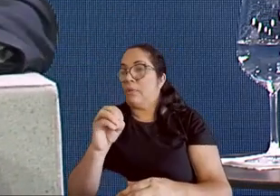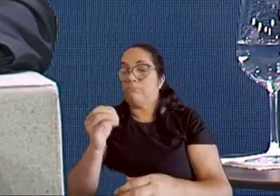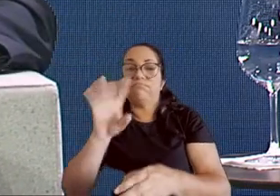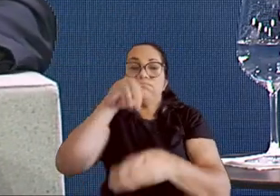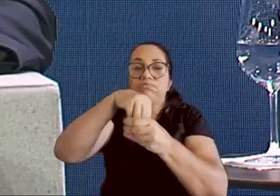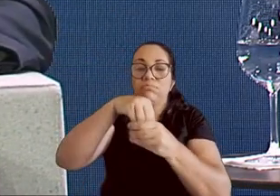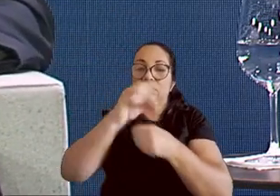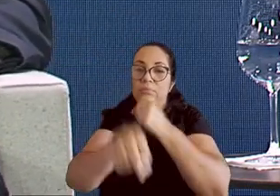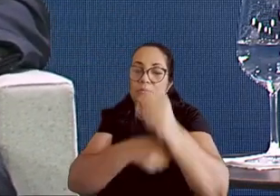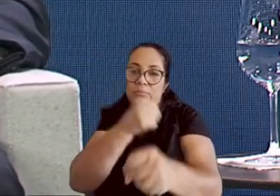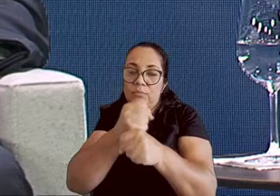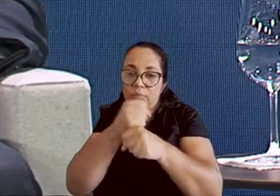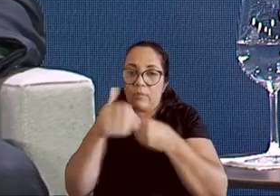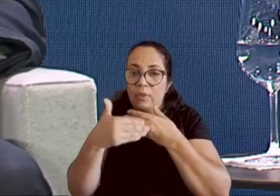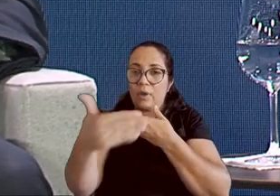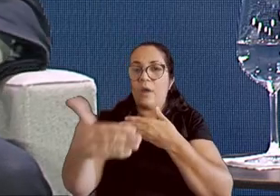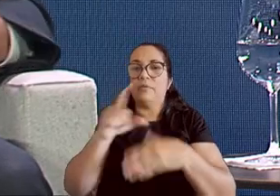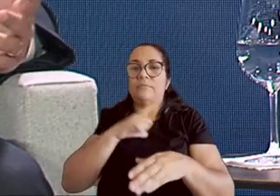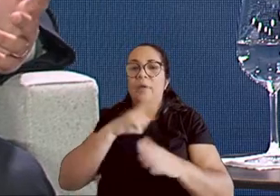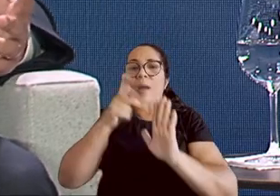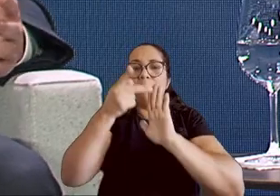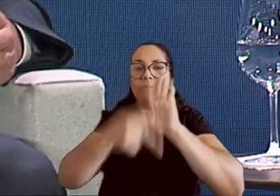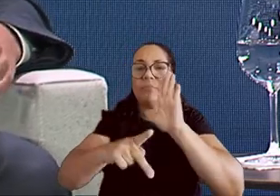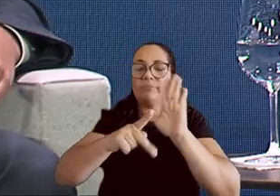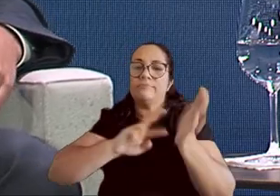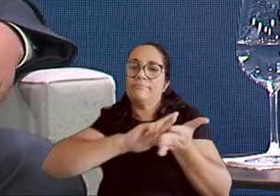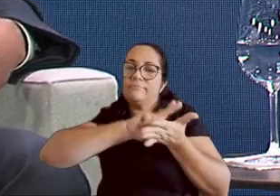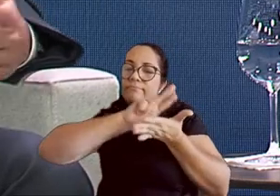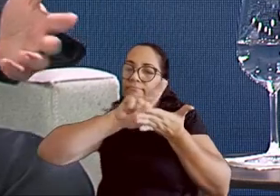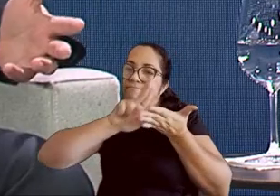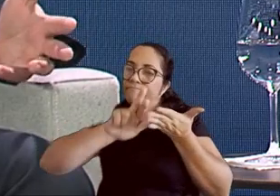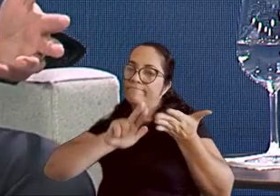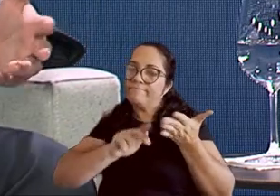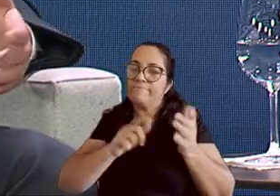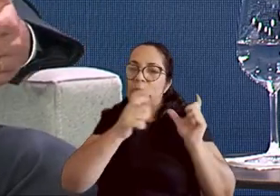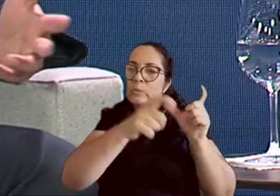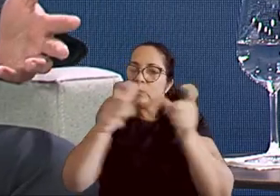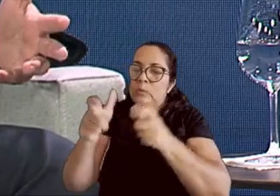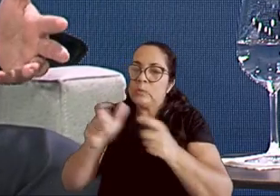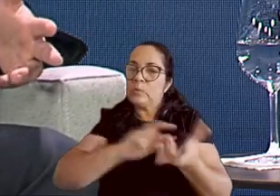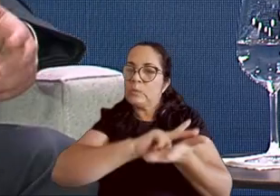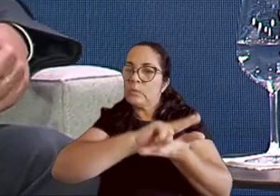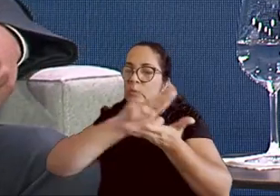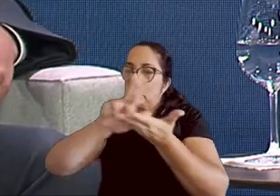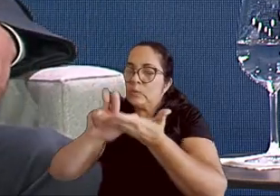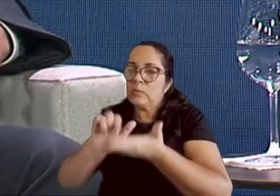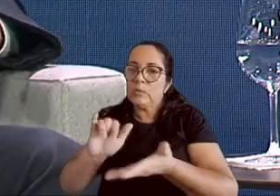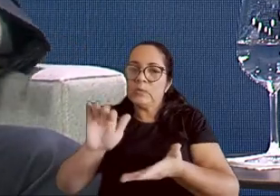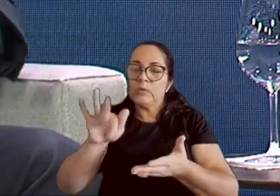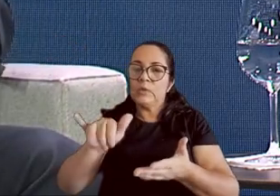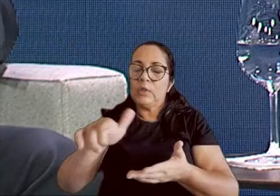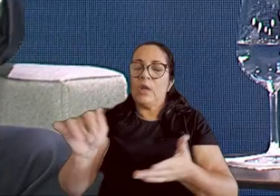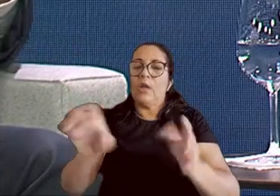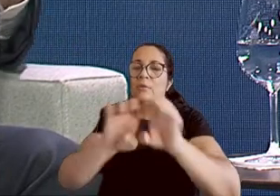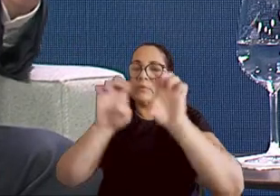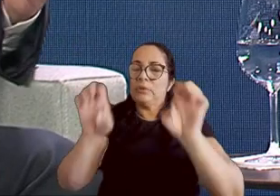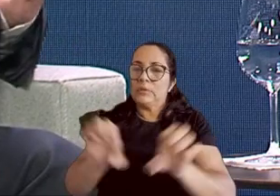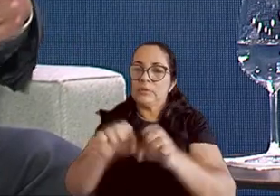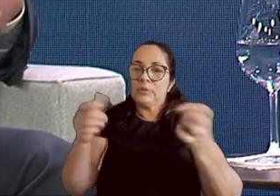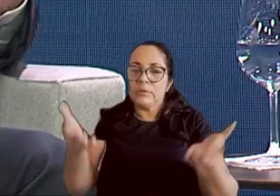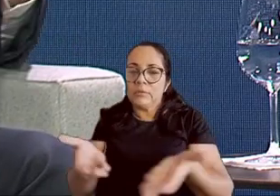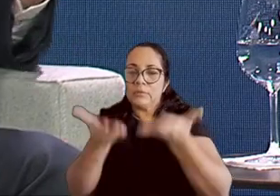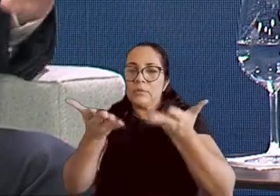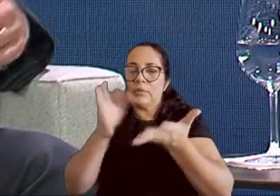muitos projetos de diversos setores de infraestrutura sendo financiados quando é dentro de incentivadas prazos